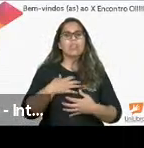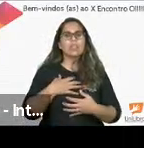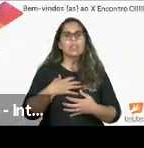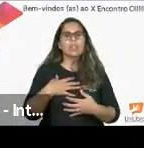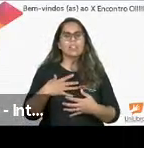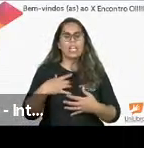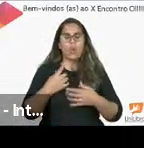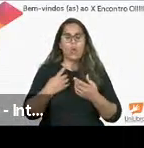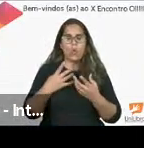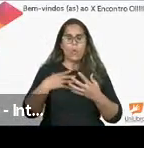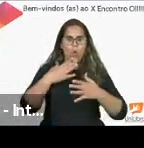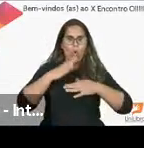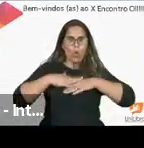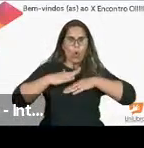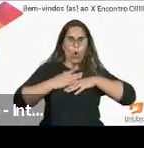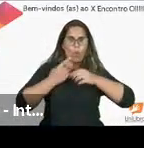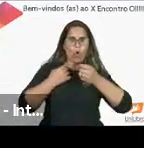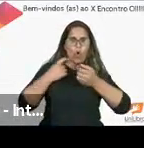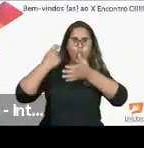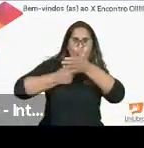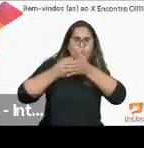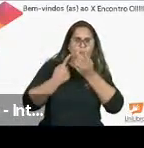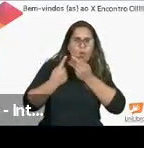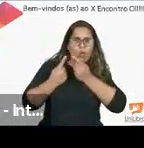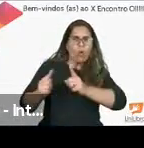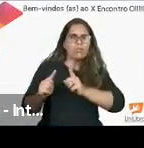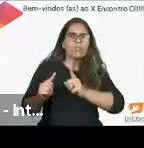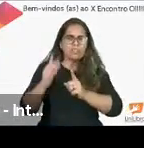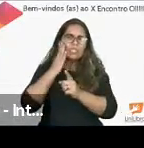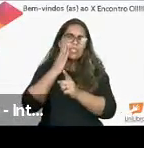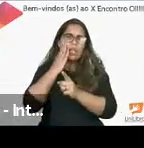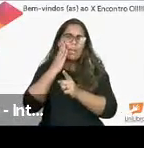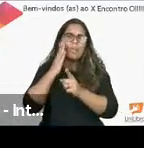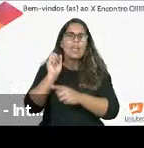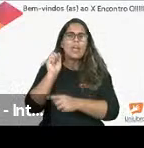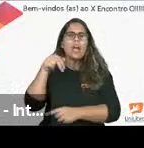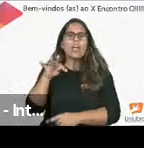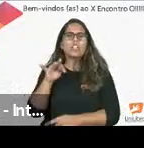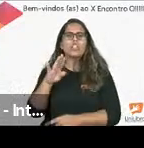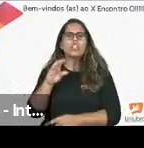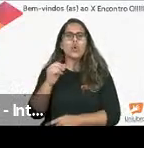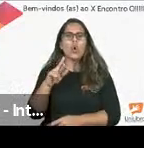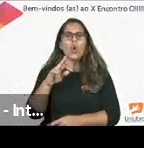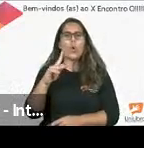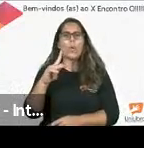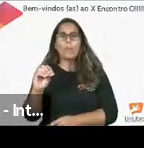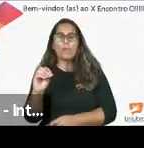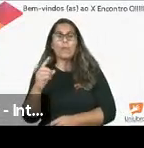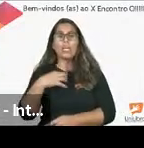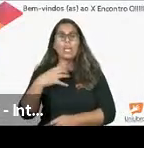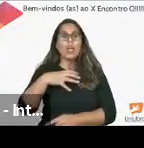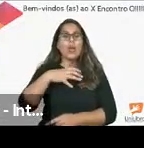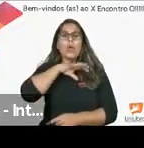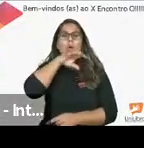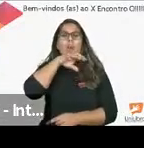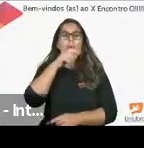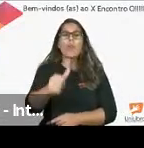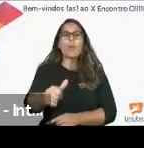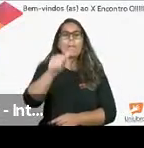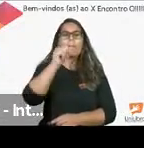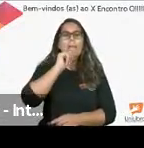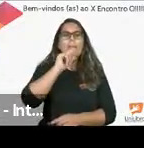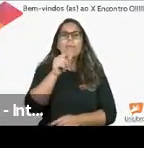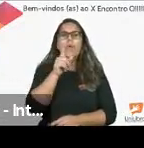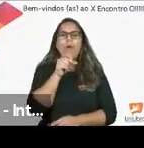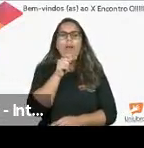anticorpo muito menor, mas centenas de vezes menor, do que o animal que não bebeu o antígeno, bebeu água,